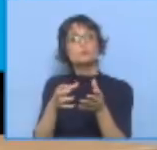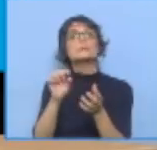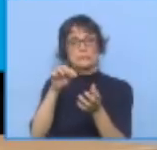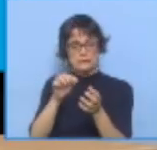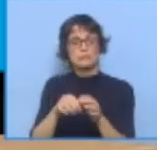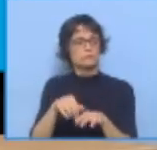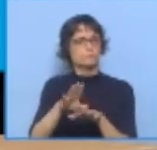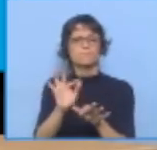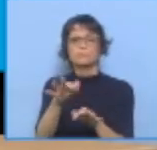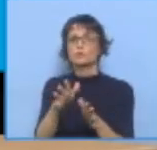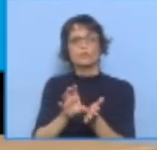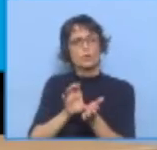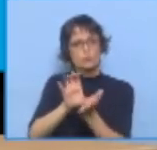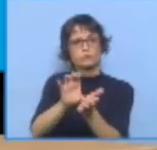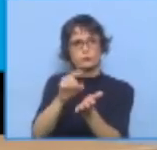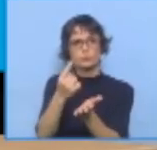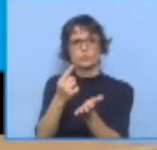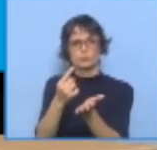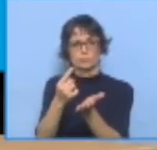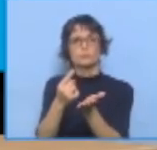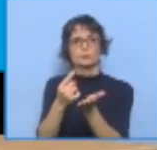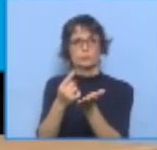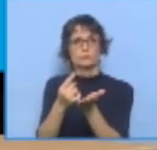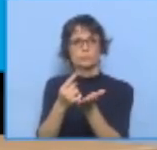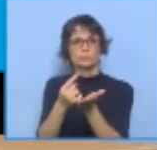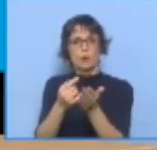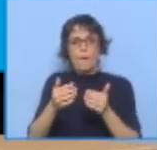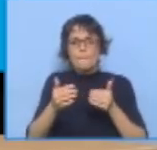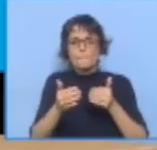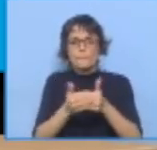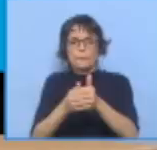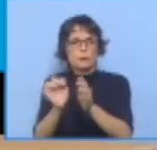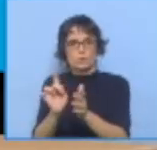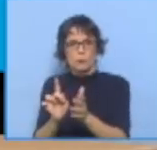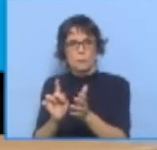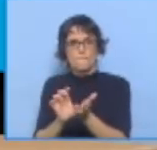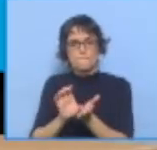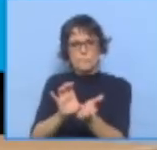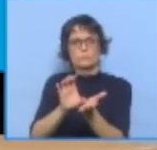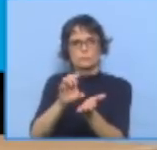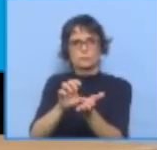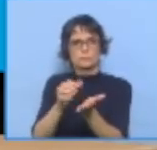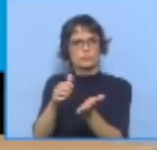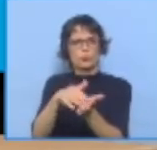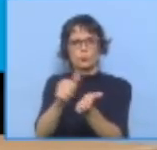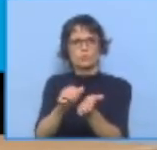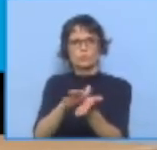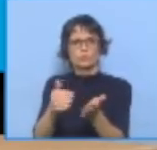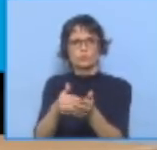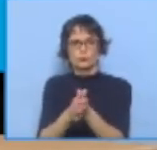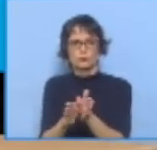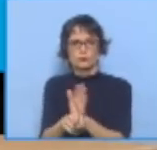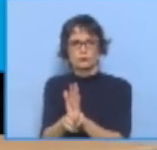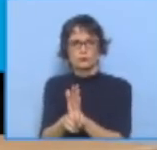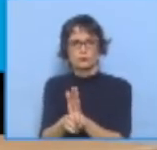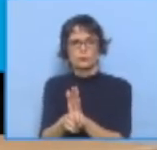único, como aliás tem acontecido noutros países, não é? E nós é que fizemos esta experiência, volto a dizer, isto é apenas uma